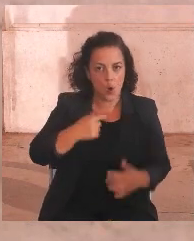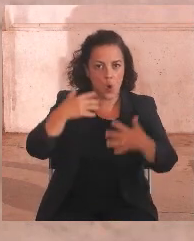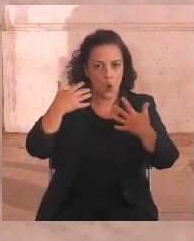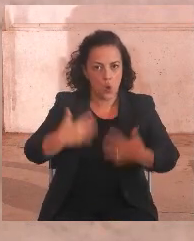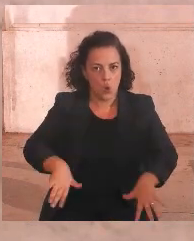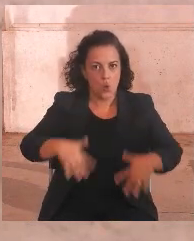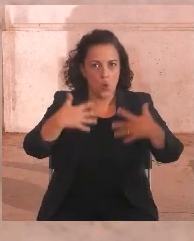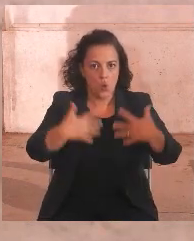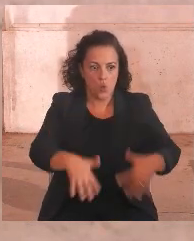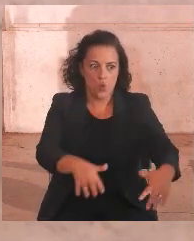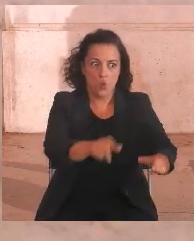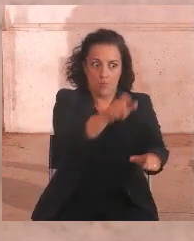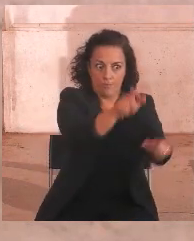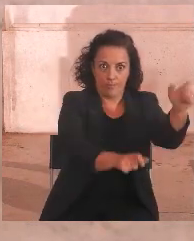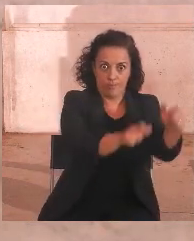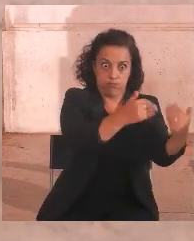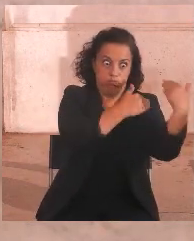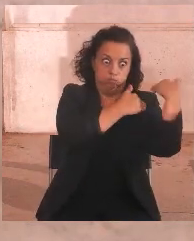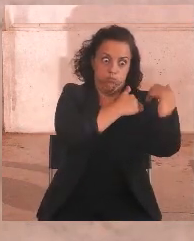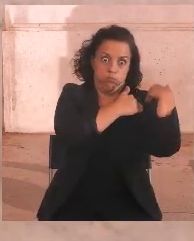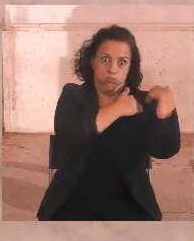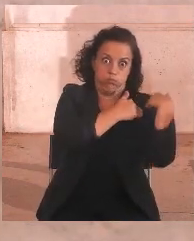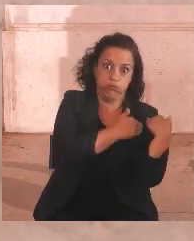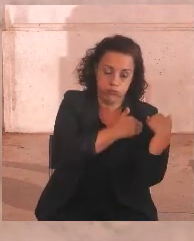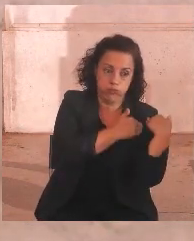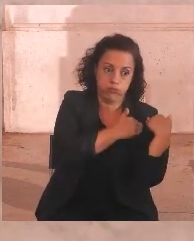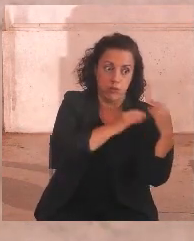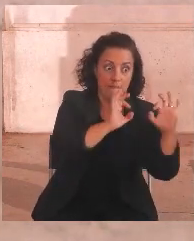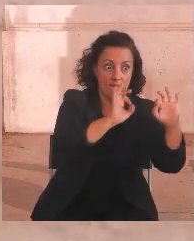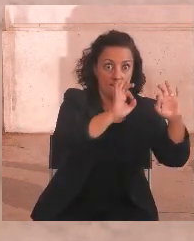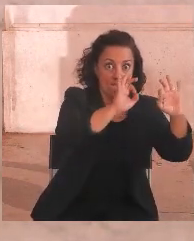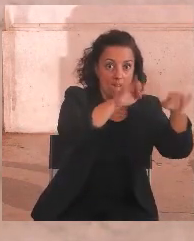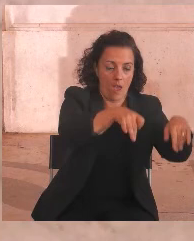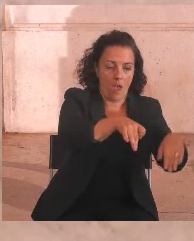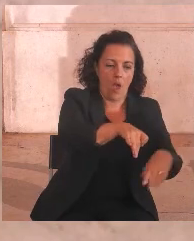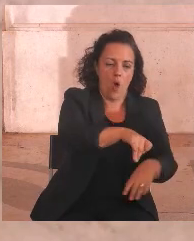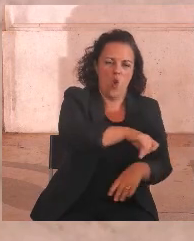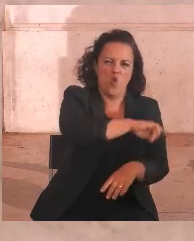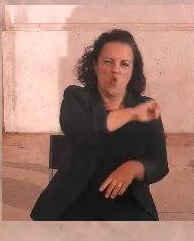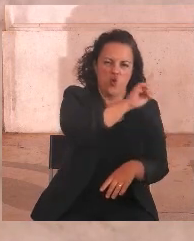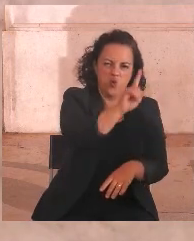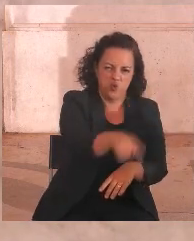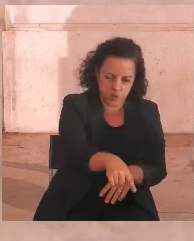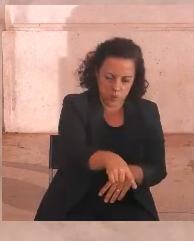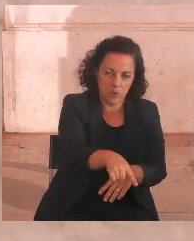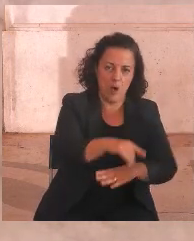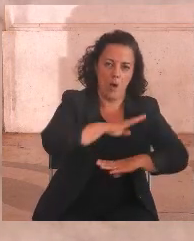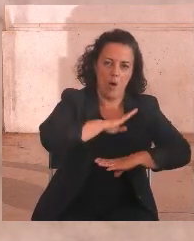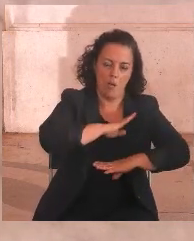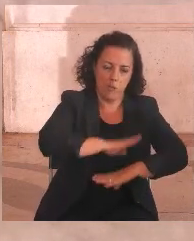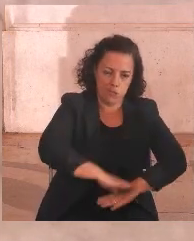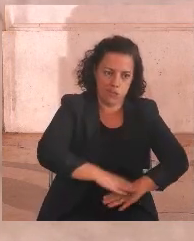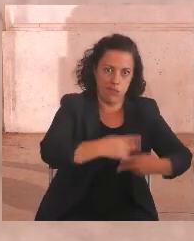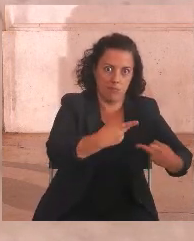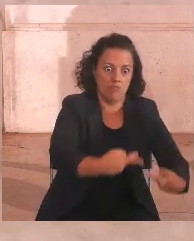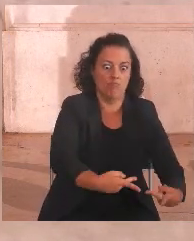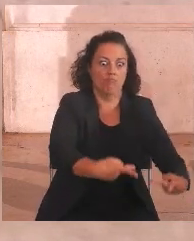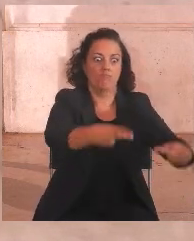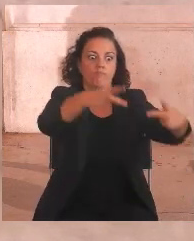ombros de uns, aliviando-os, e que agora recai sobre